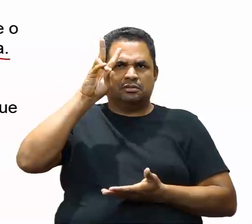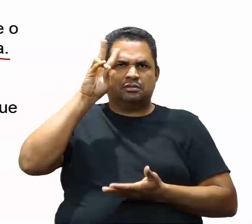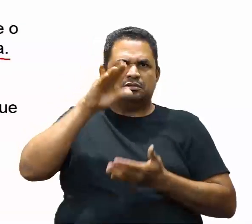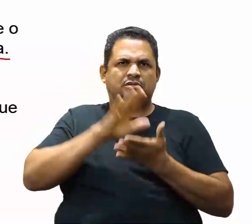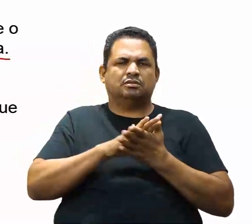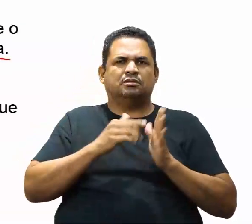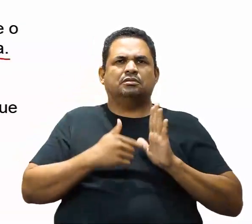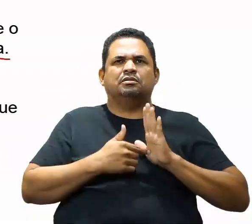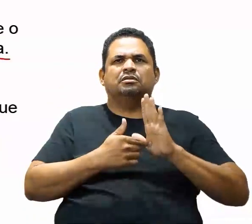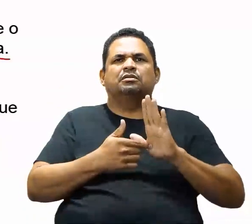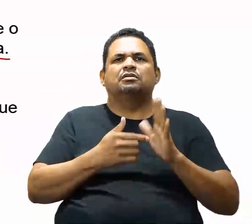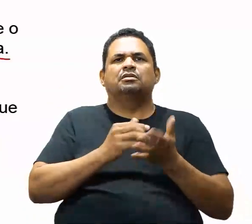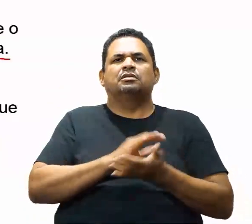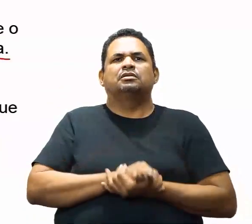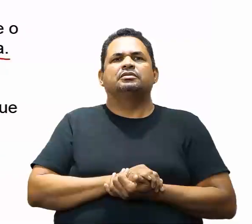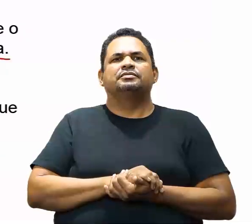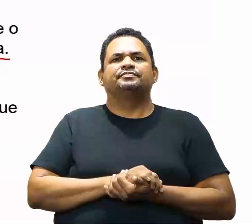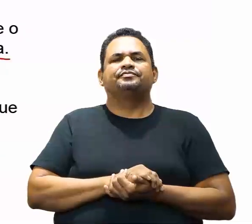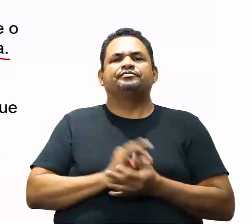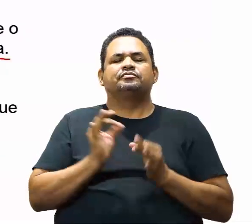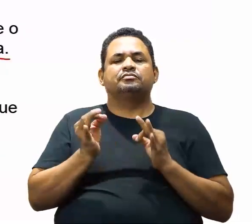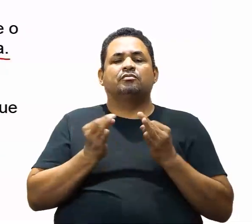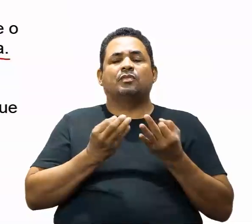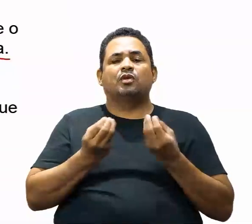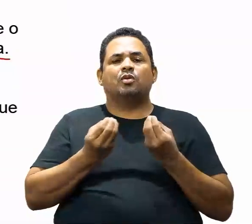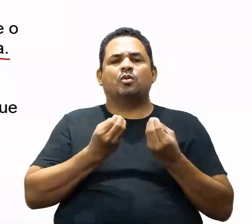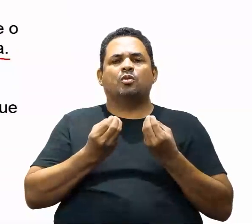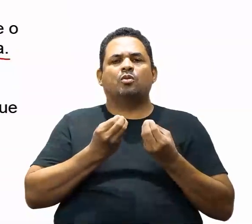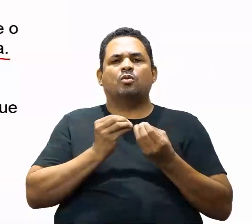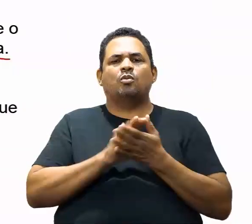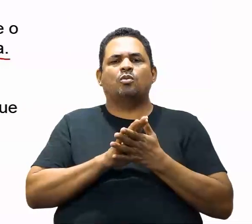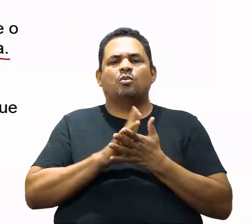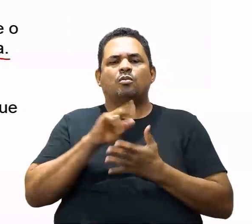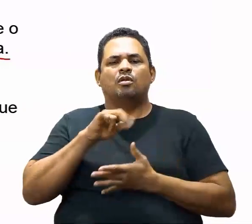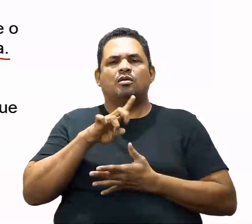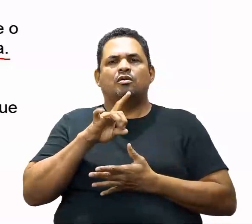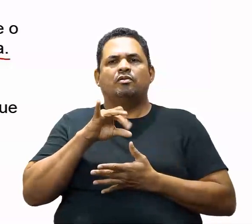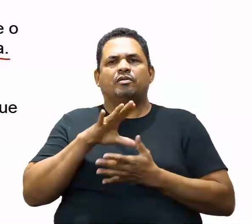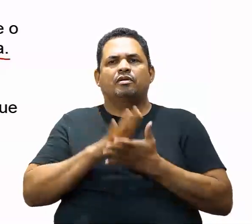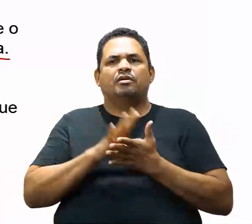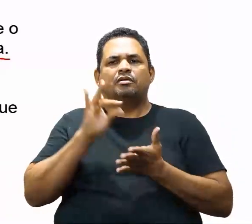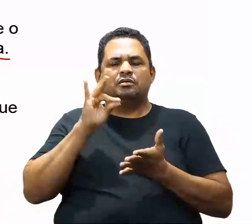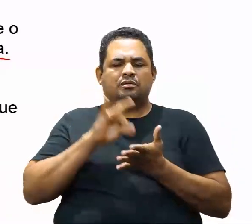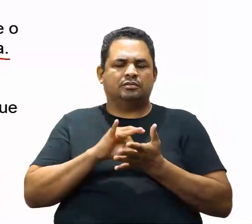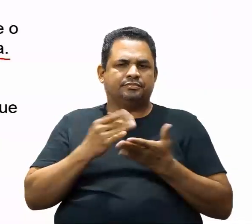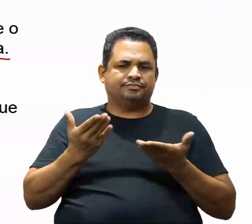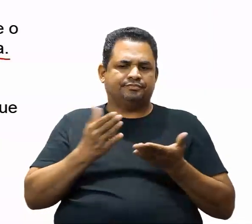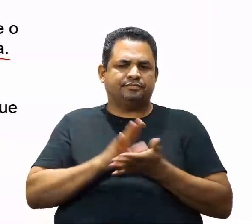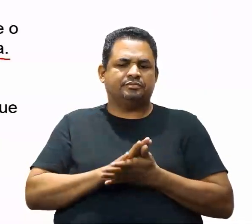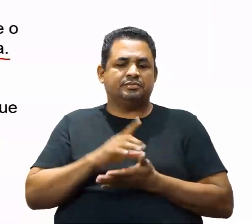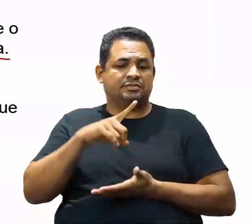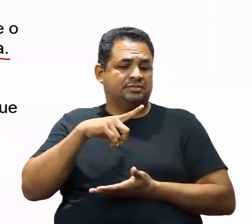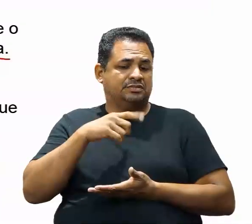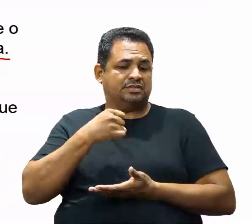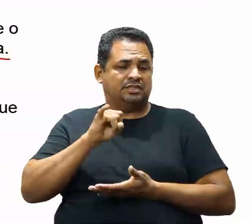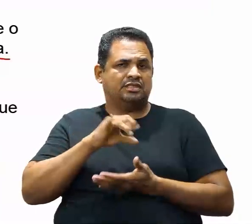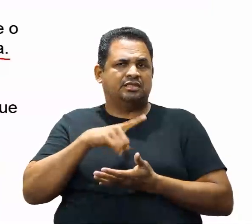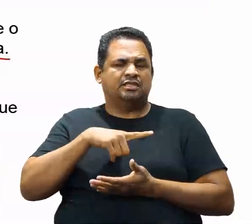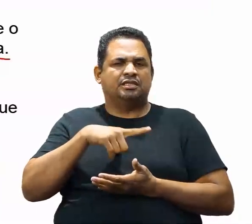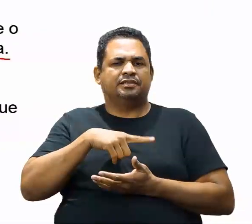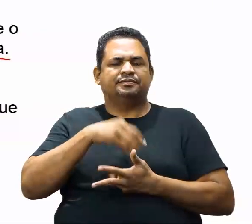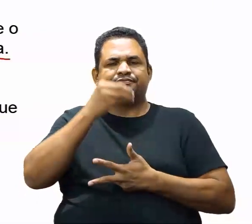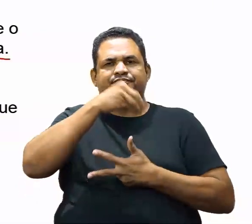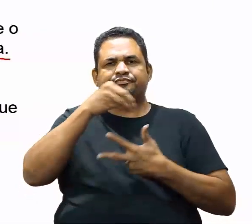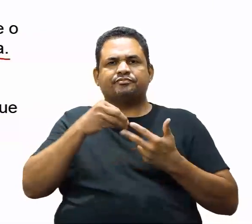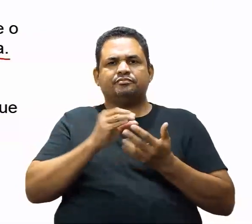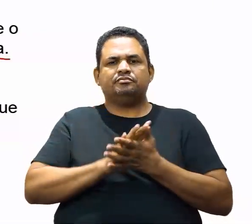apresentada sobre a forma de uma novela realista. Então, se cair aí no Enem, vocês já sabem que é uma